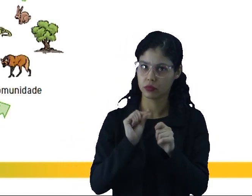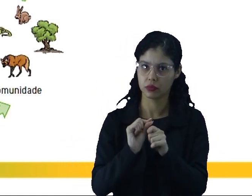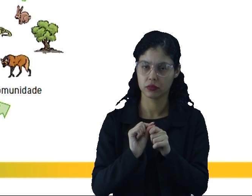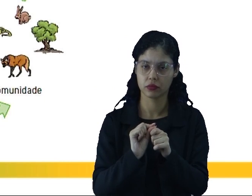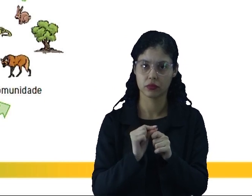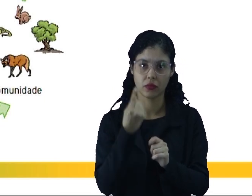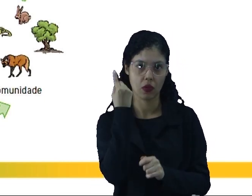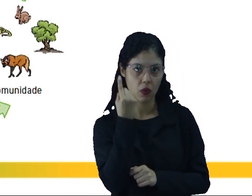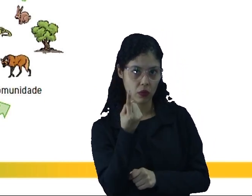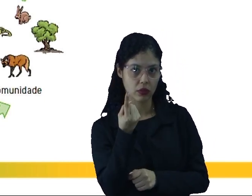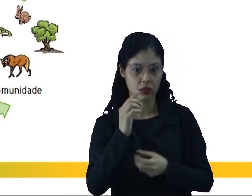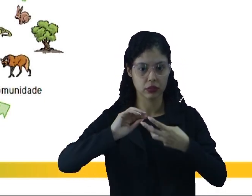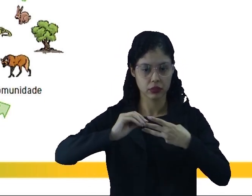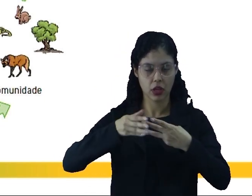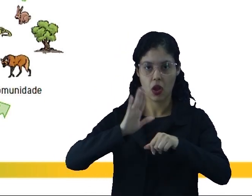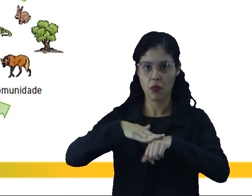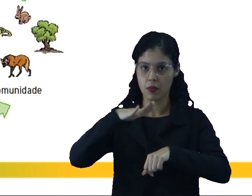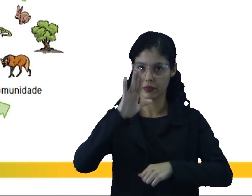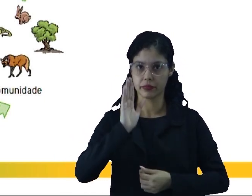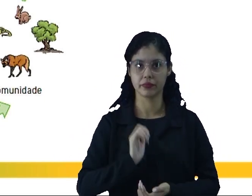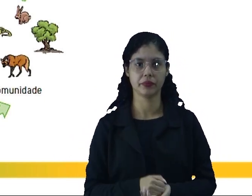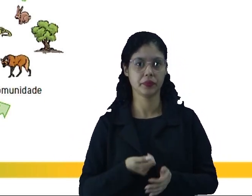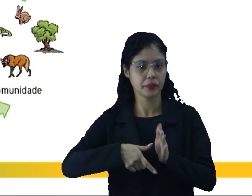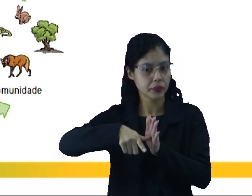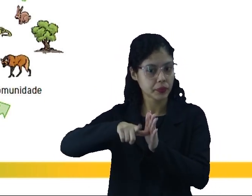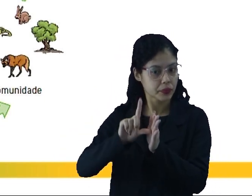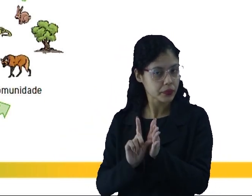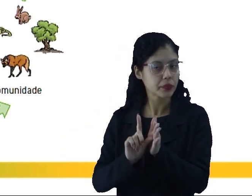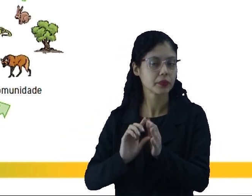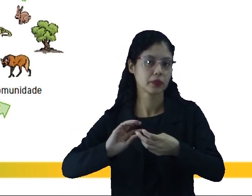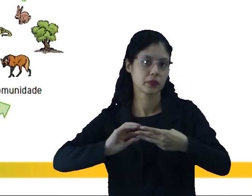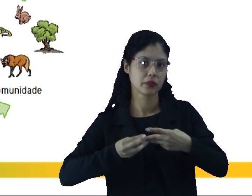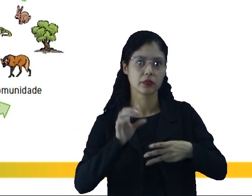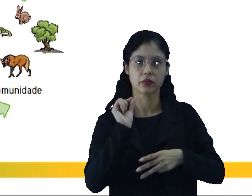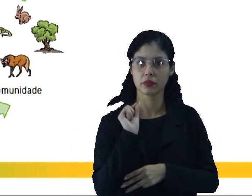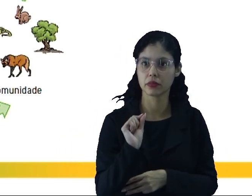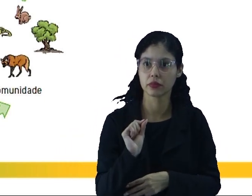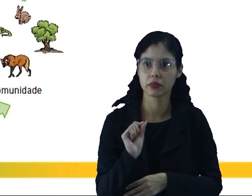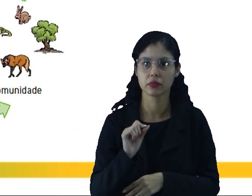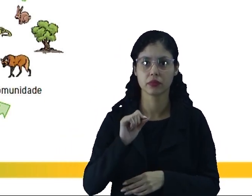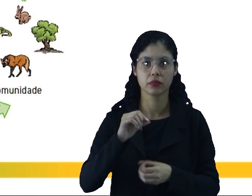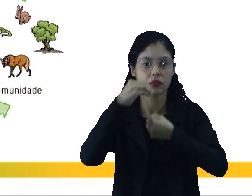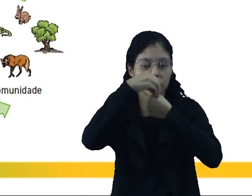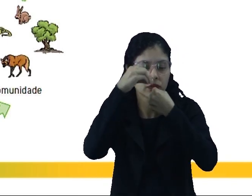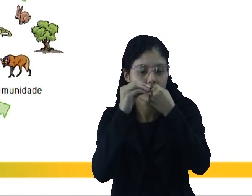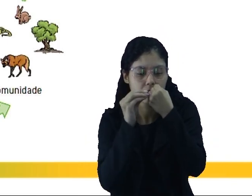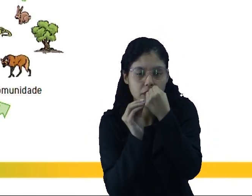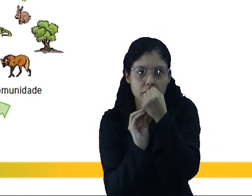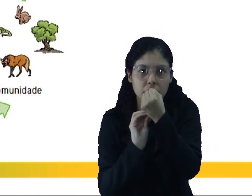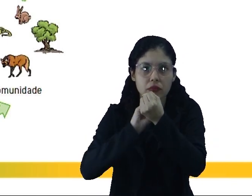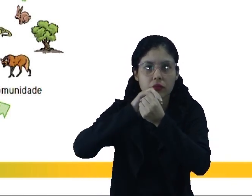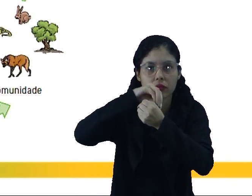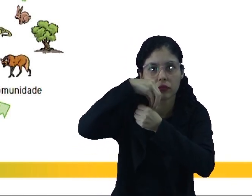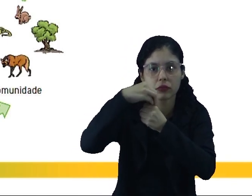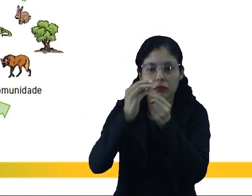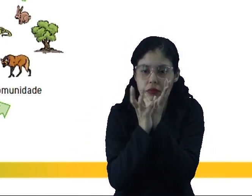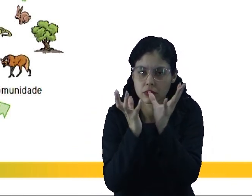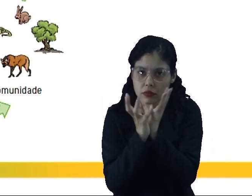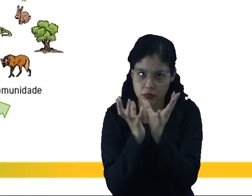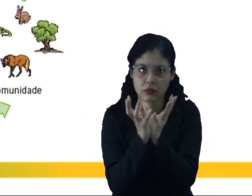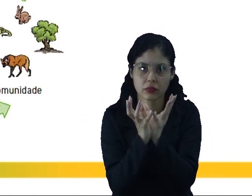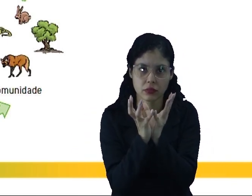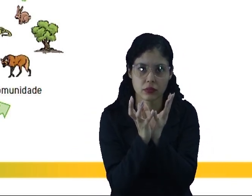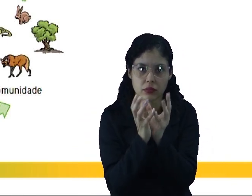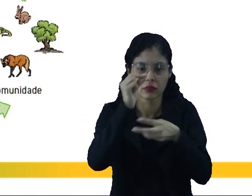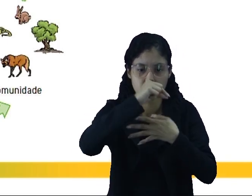ou por uma única célula ou por mais. Antes da célula, a gente vai ter o quê? Moléculas. Moléculas são conjunto